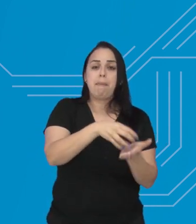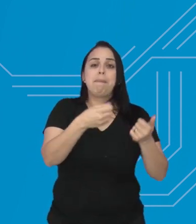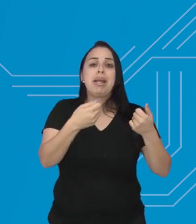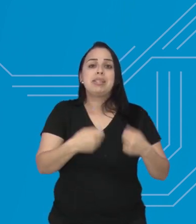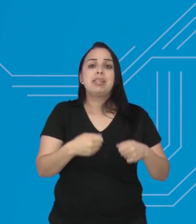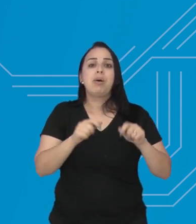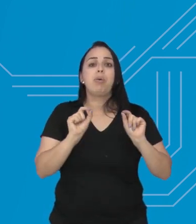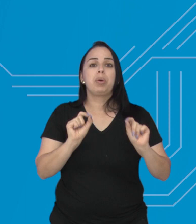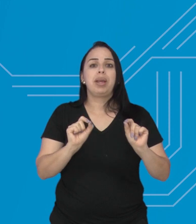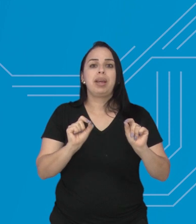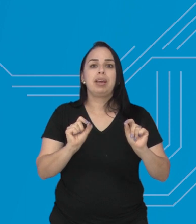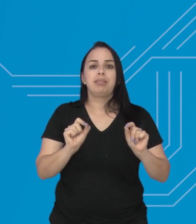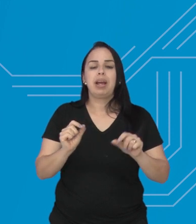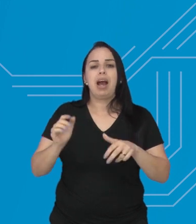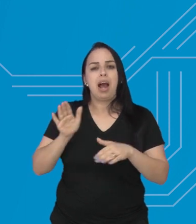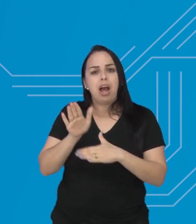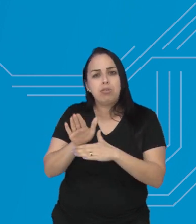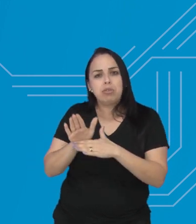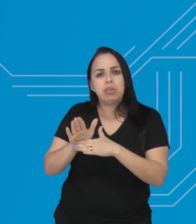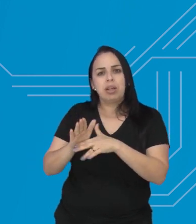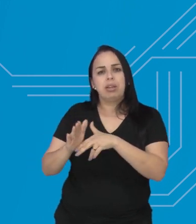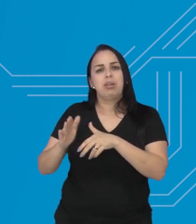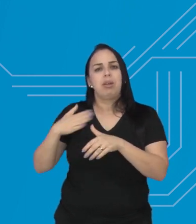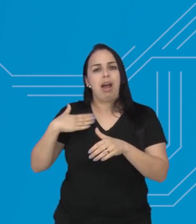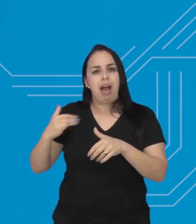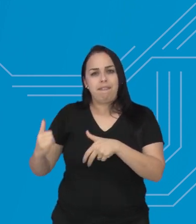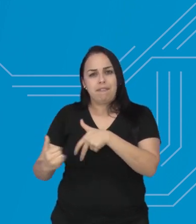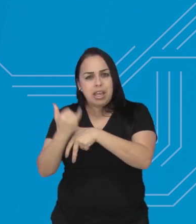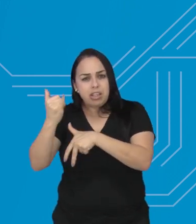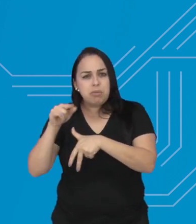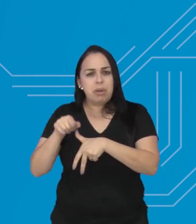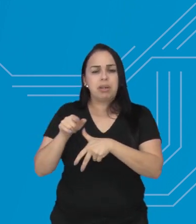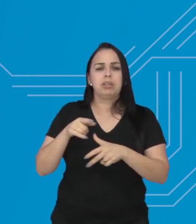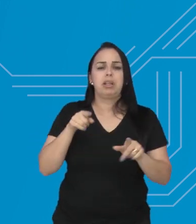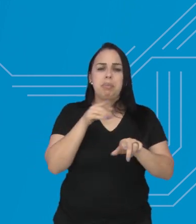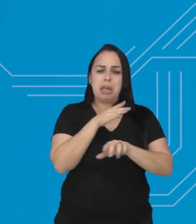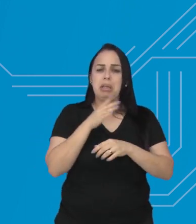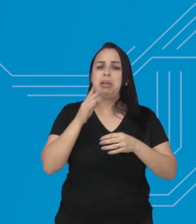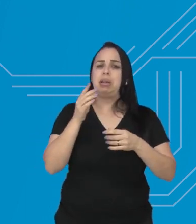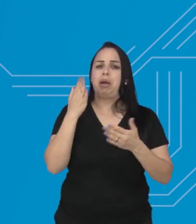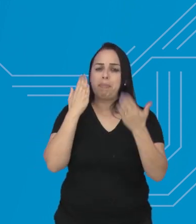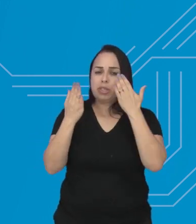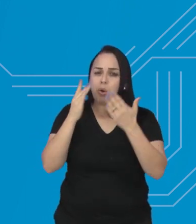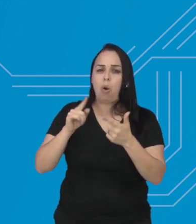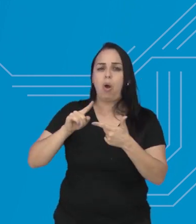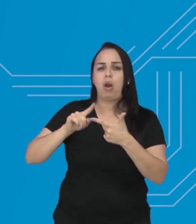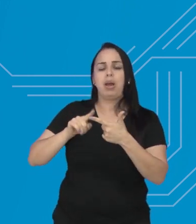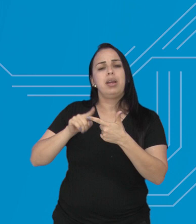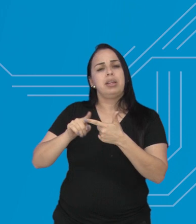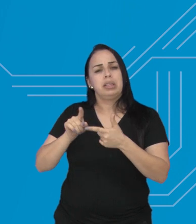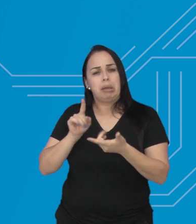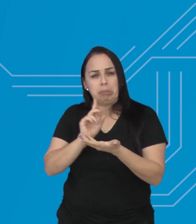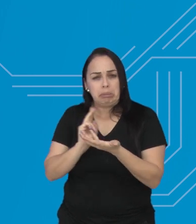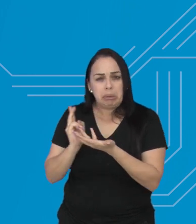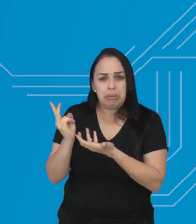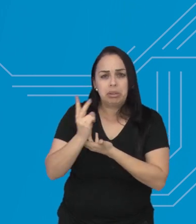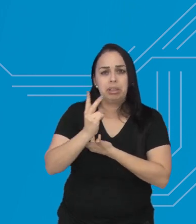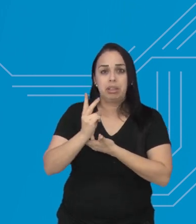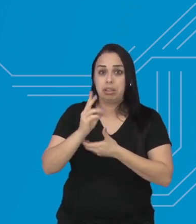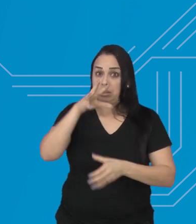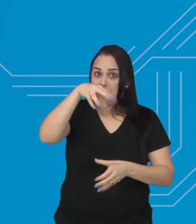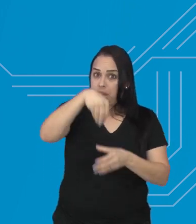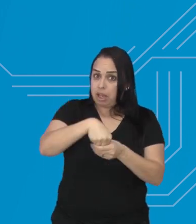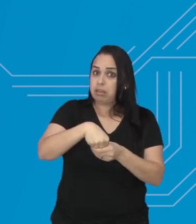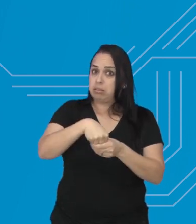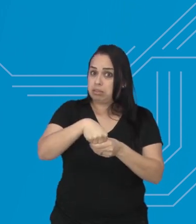locais precisam oferecer às vítimas atendimento com equipe multidisciplinar, com psicólogos e assistente social. E tudo